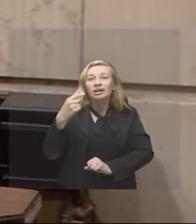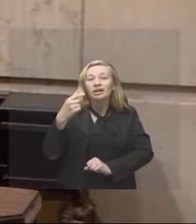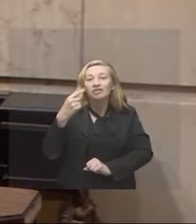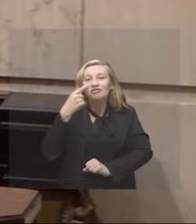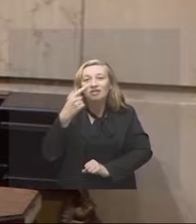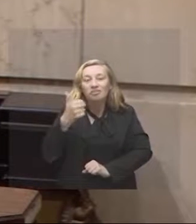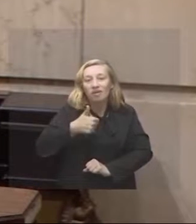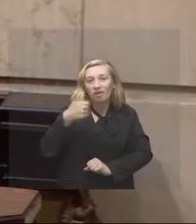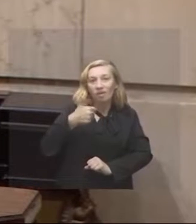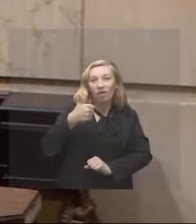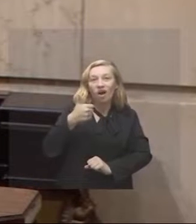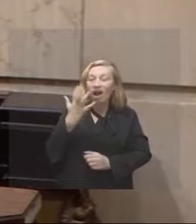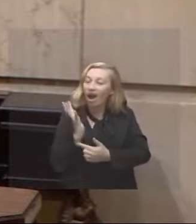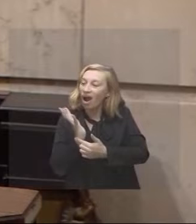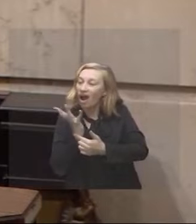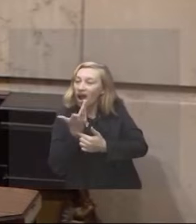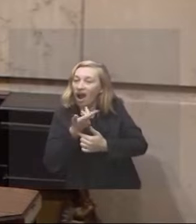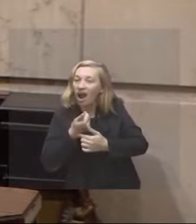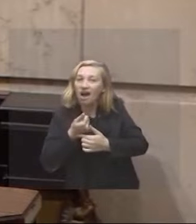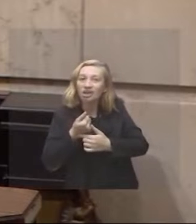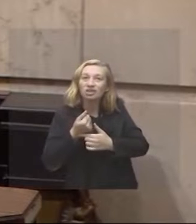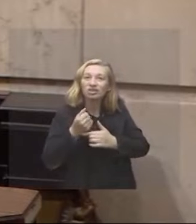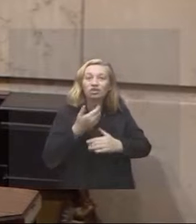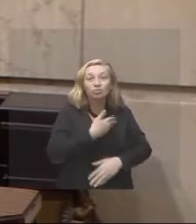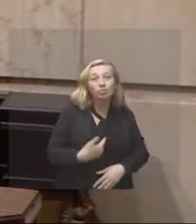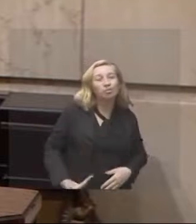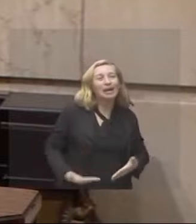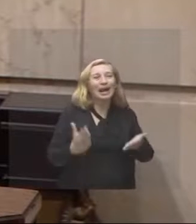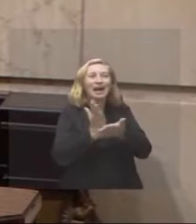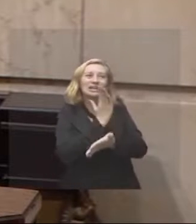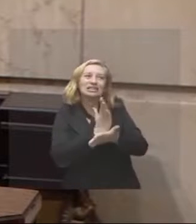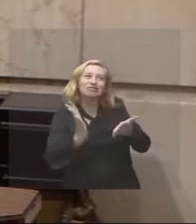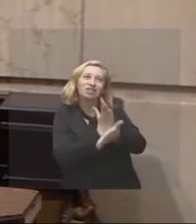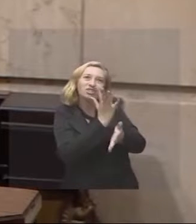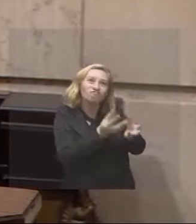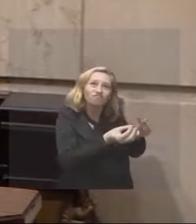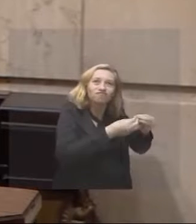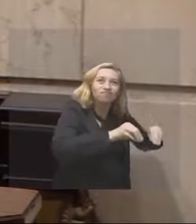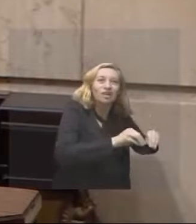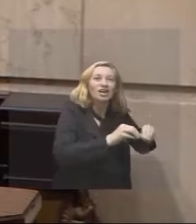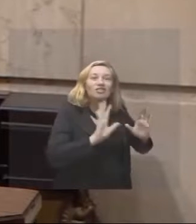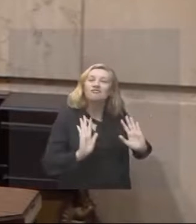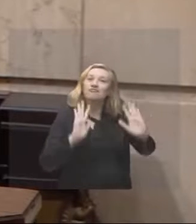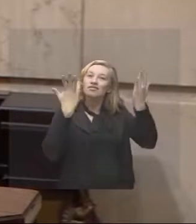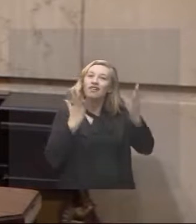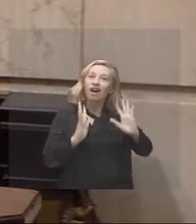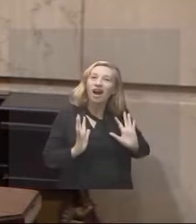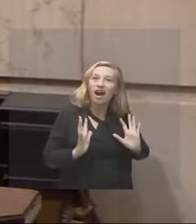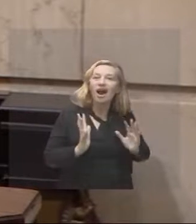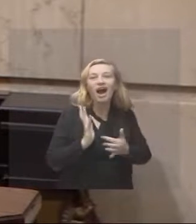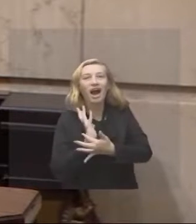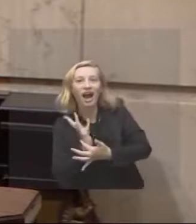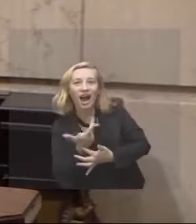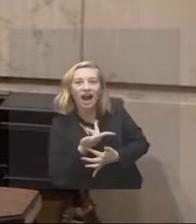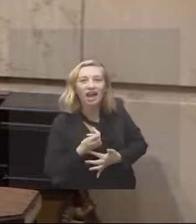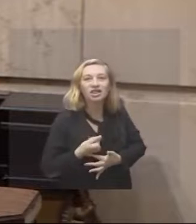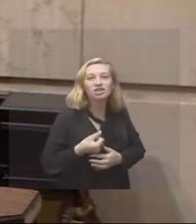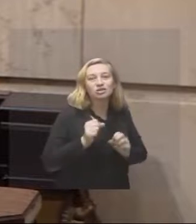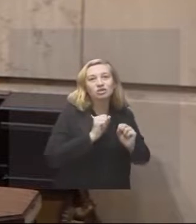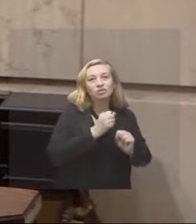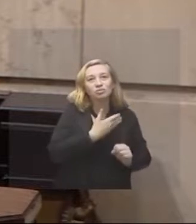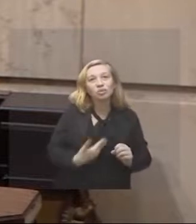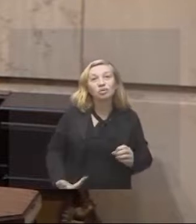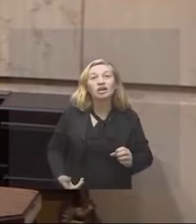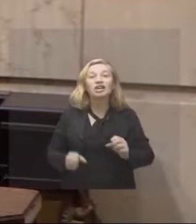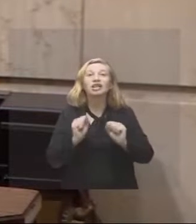arte pública, às vezes tão atacada, viva a arte pública que pode e